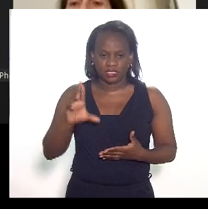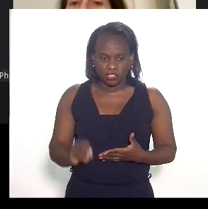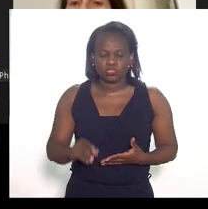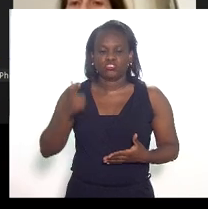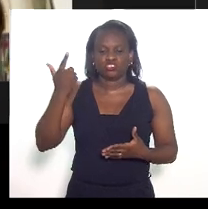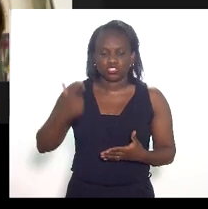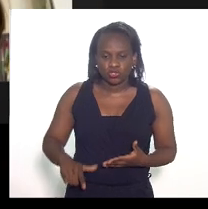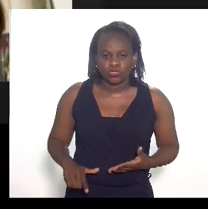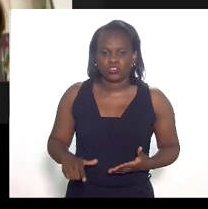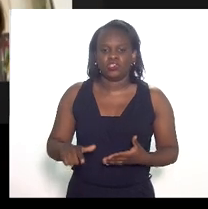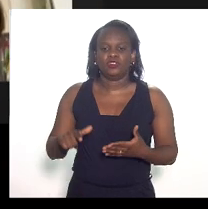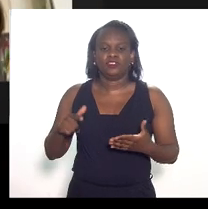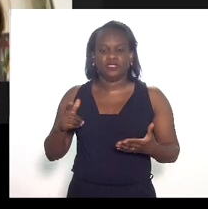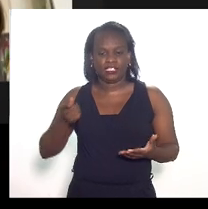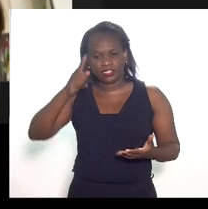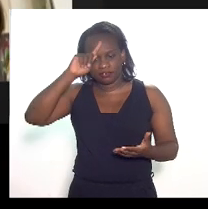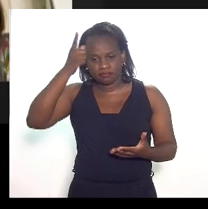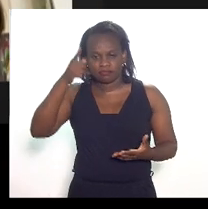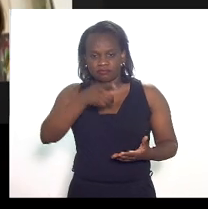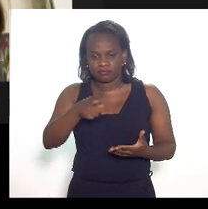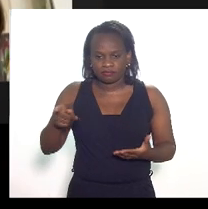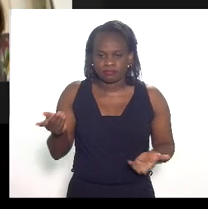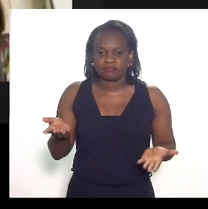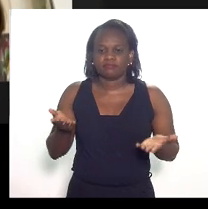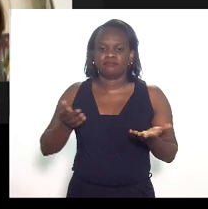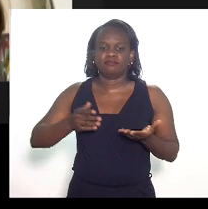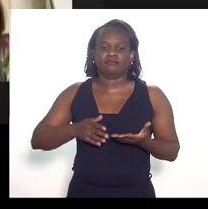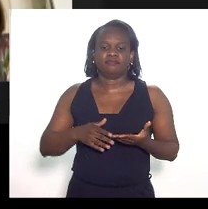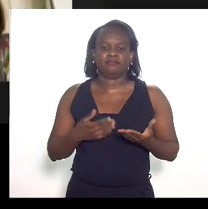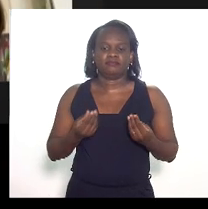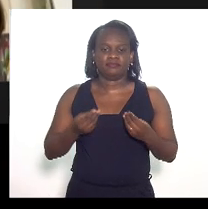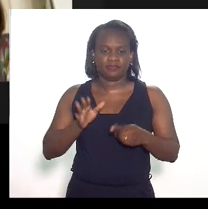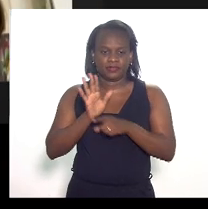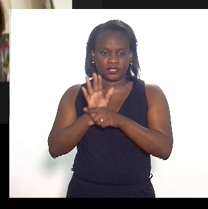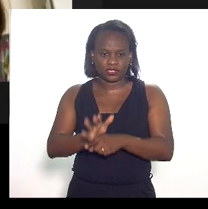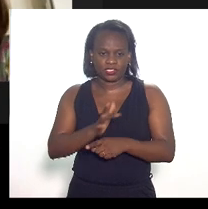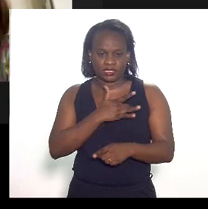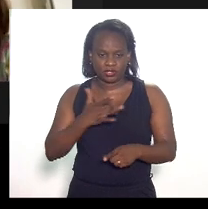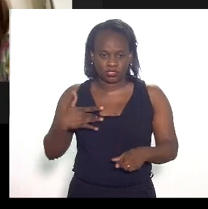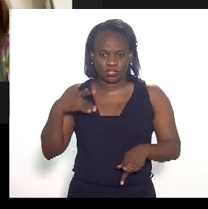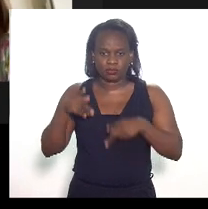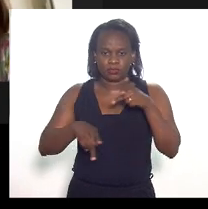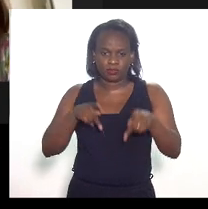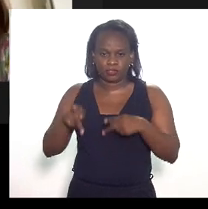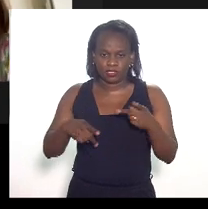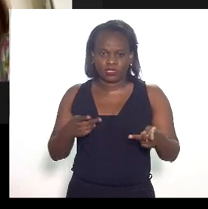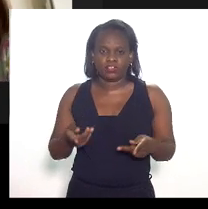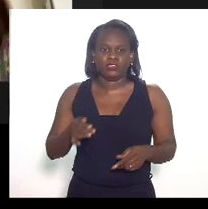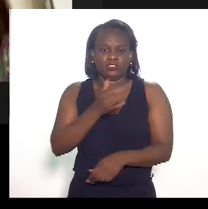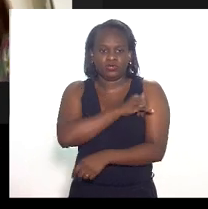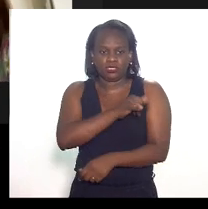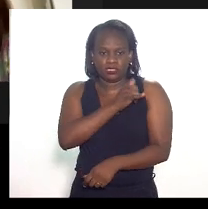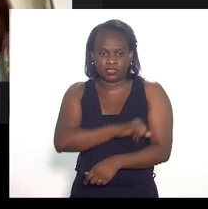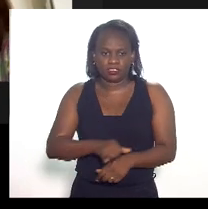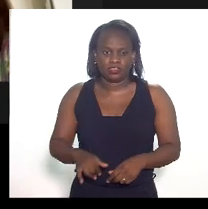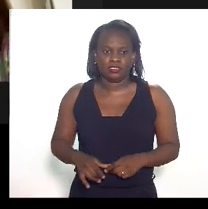por essa iniciativa em prol da saúde da população do Rio de